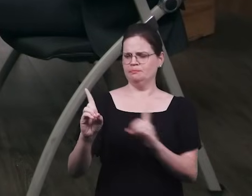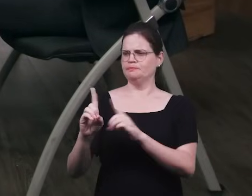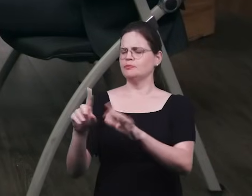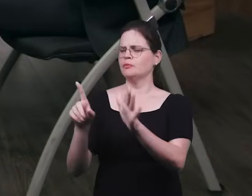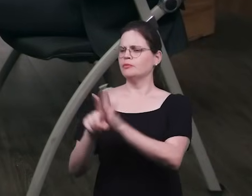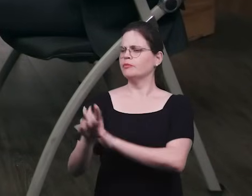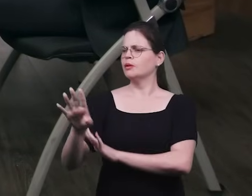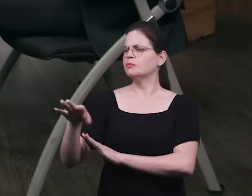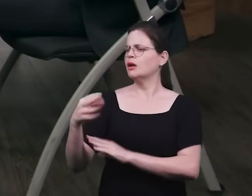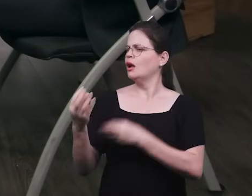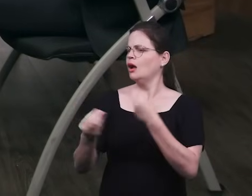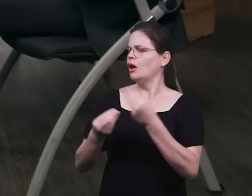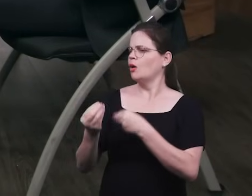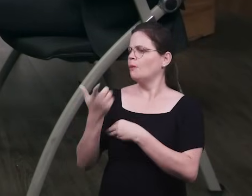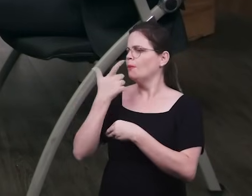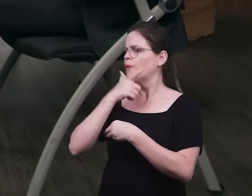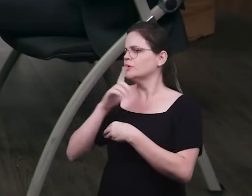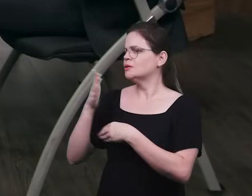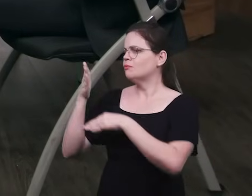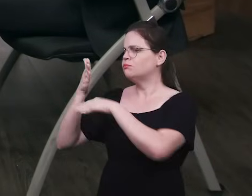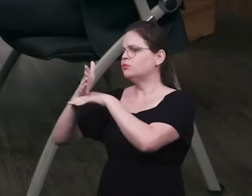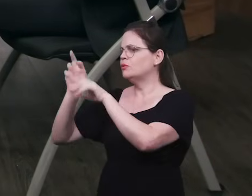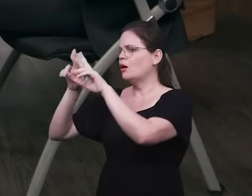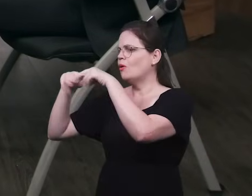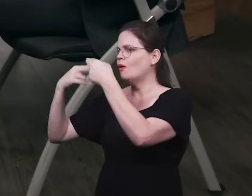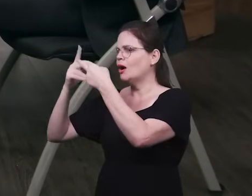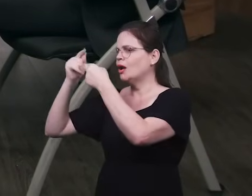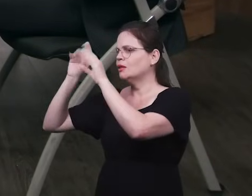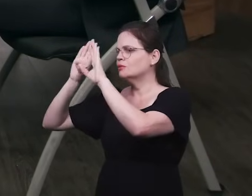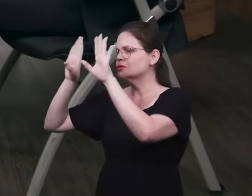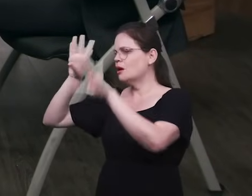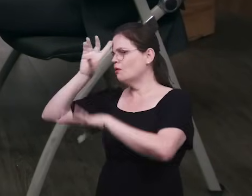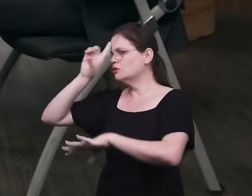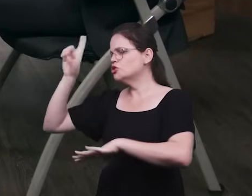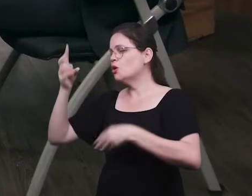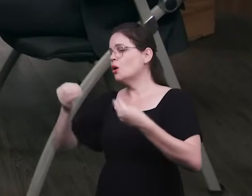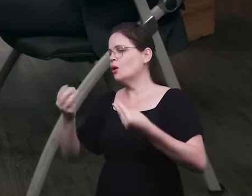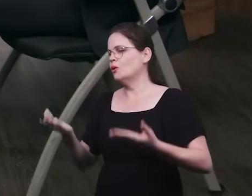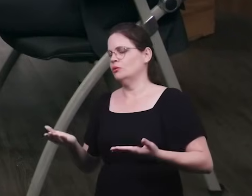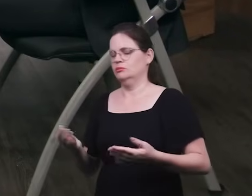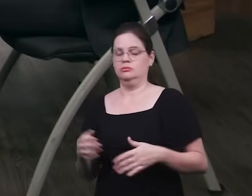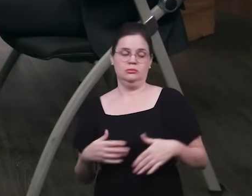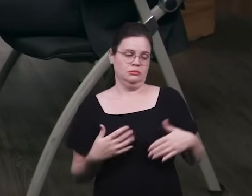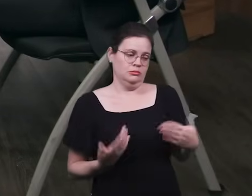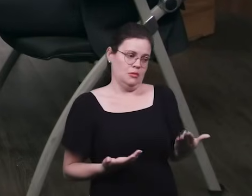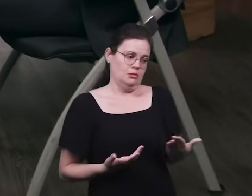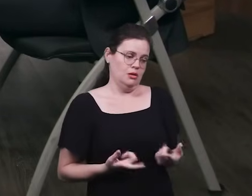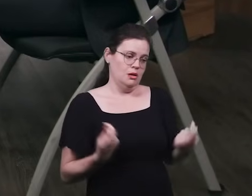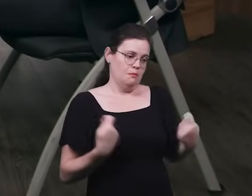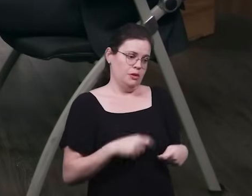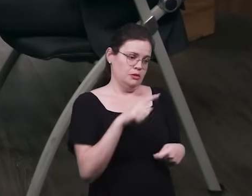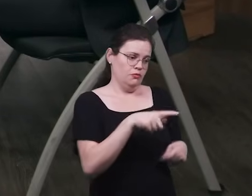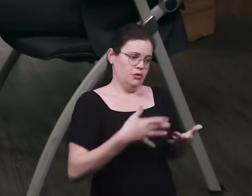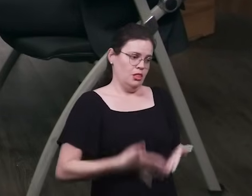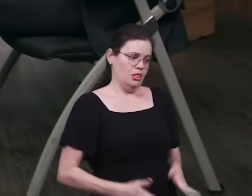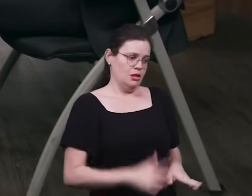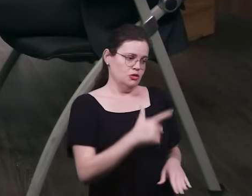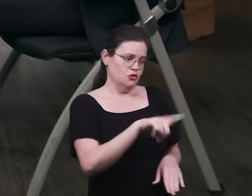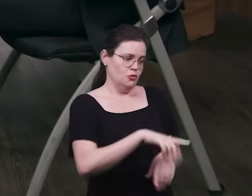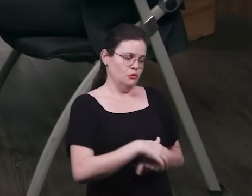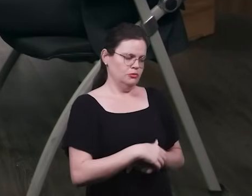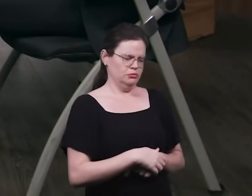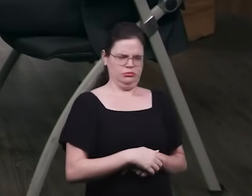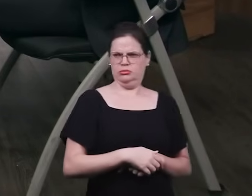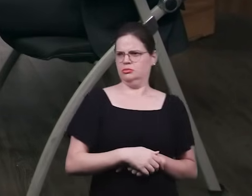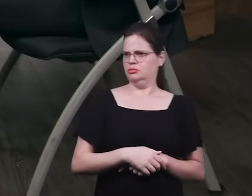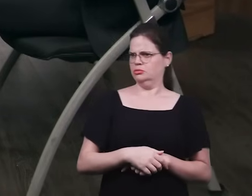ele bom Nicodemos para entrar no reino de Deus é necessário que você nasça de novo Nicodemos